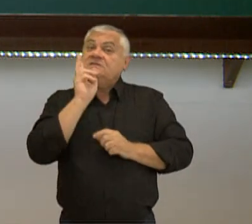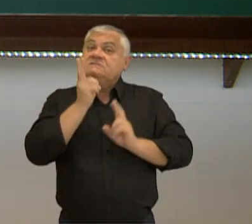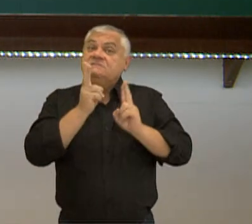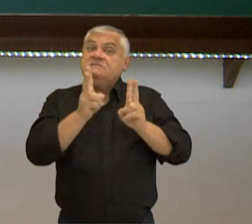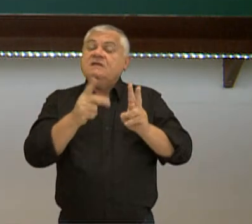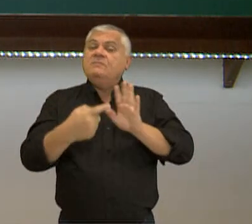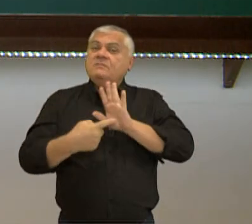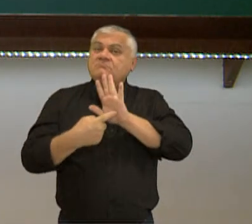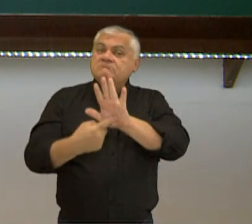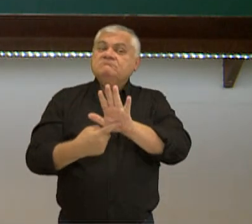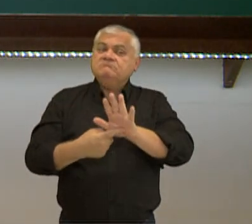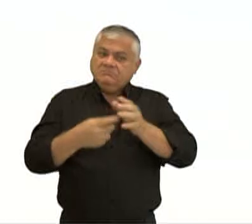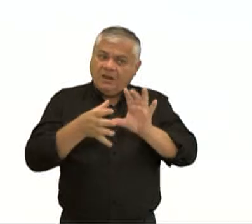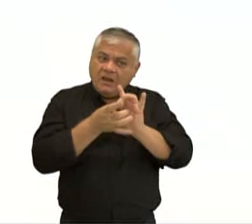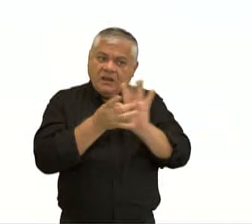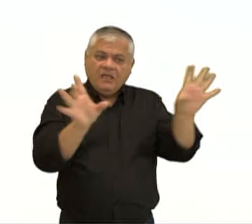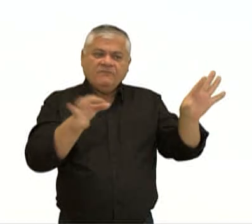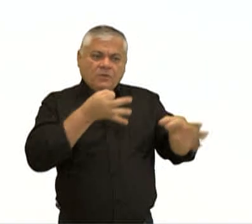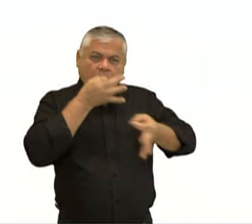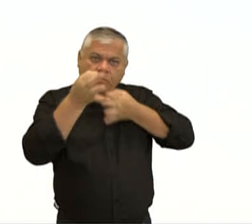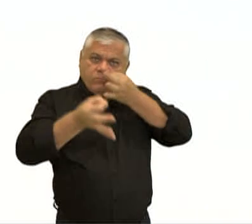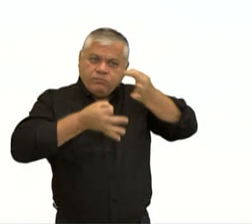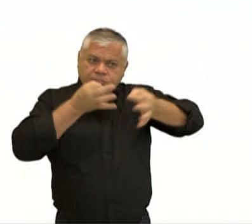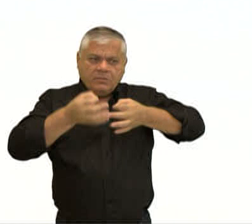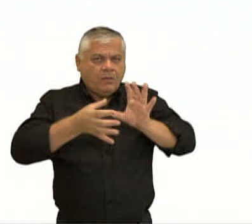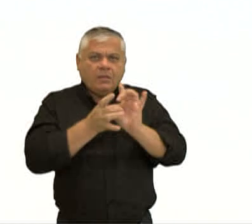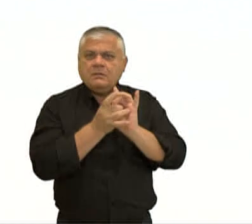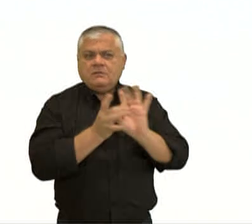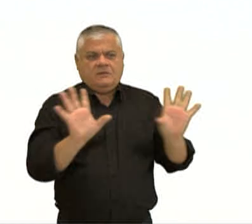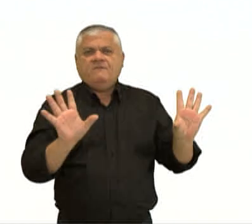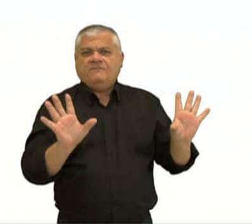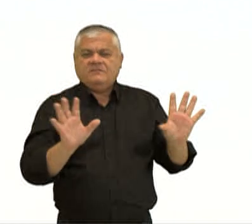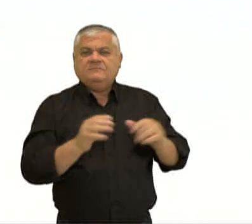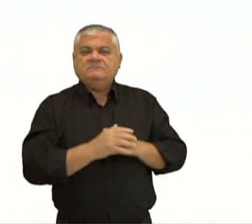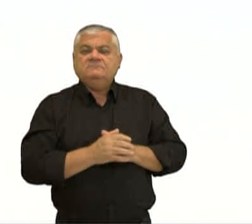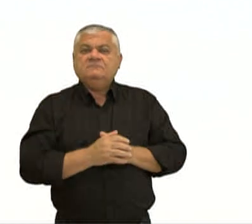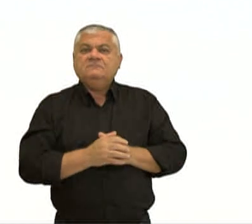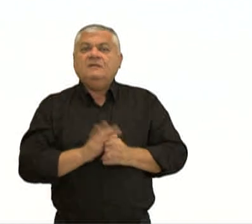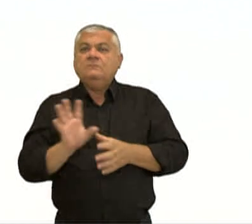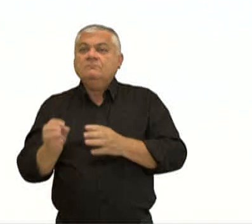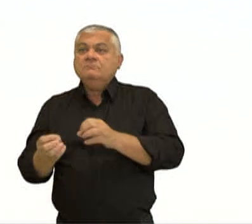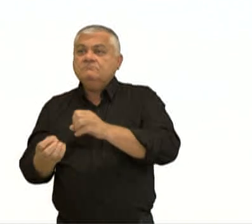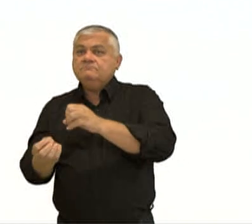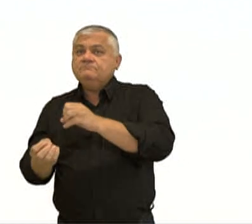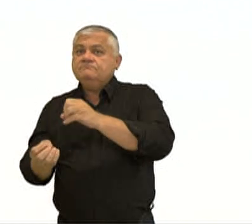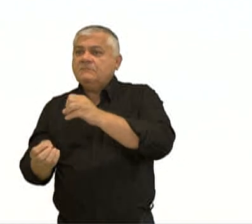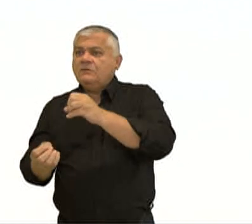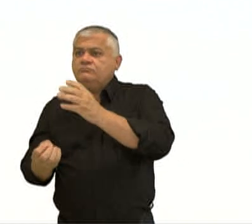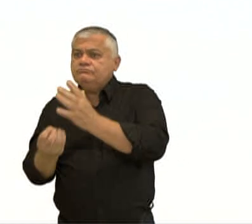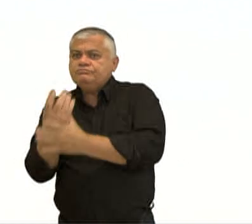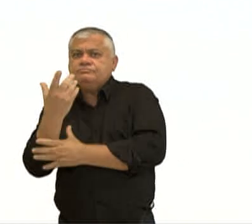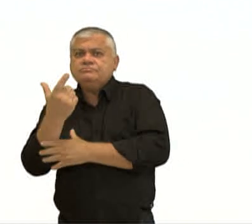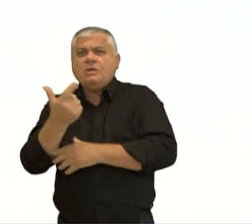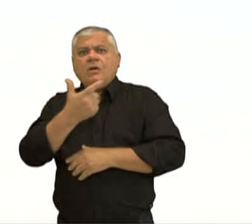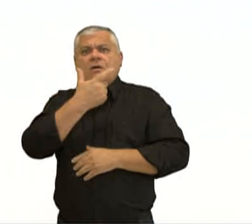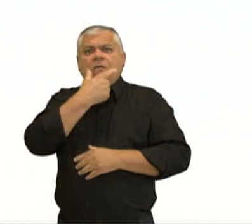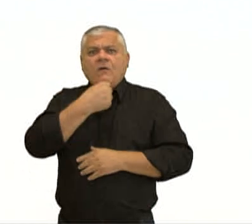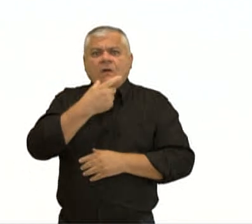o espírito crítico. Nesse tempo, começaram a aparecer homens que, de forma mais